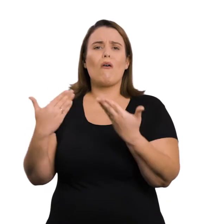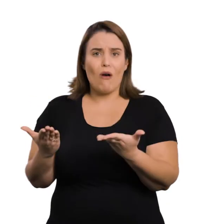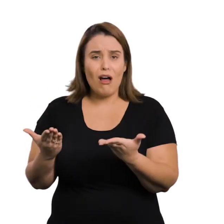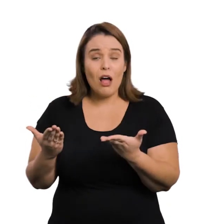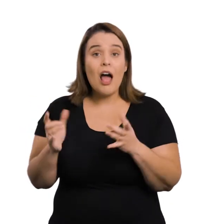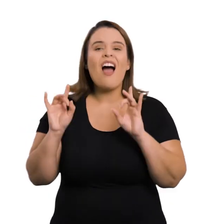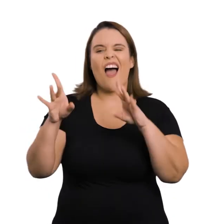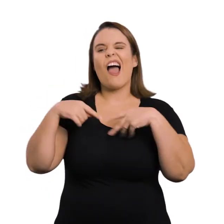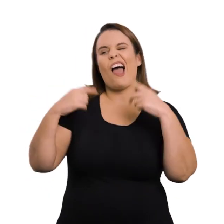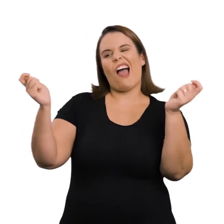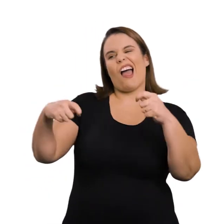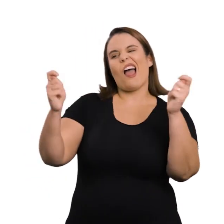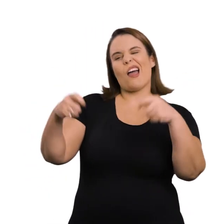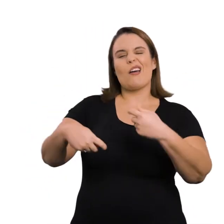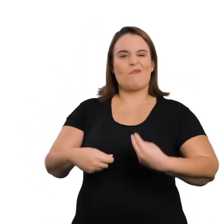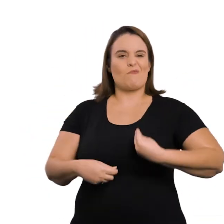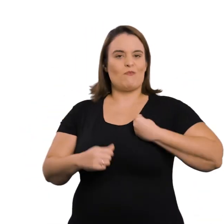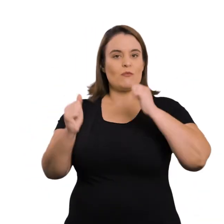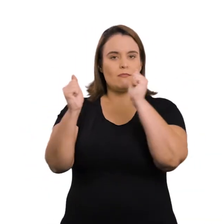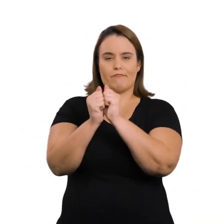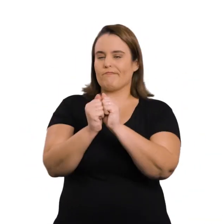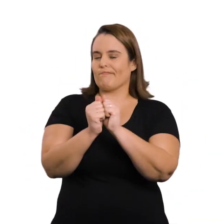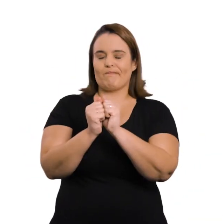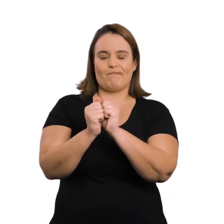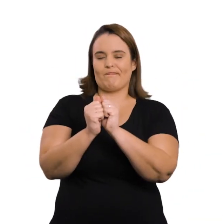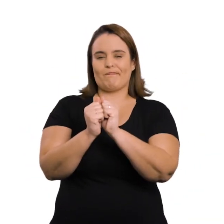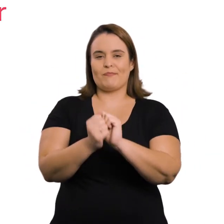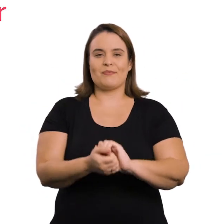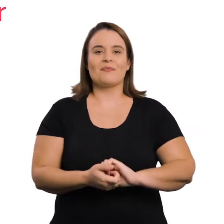para conviver com as pessoas com deficiência.